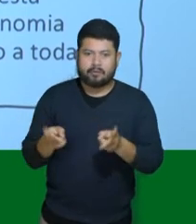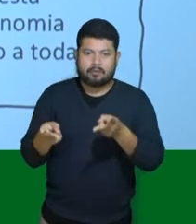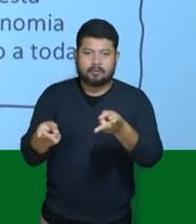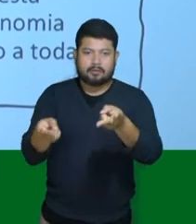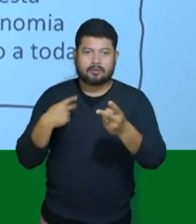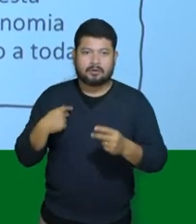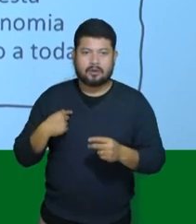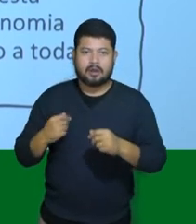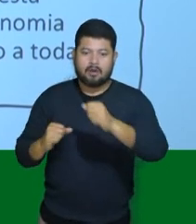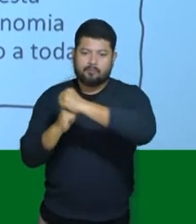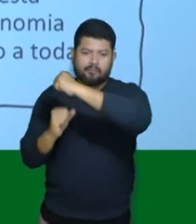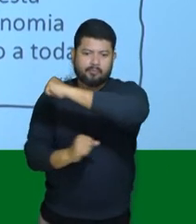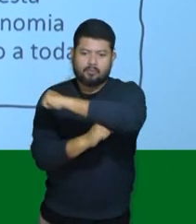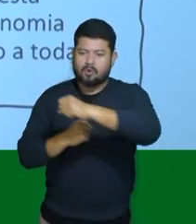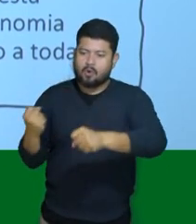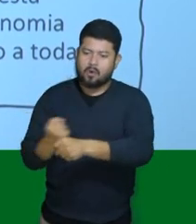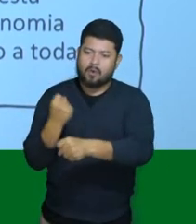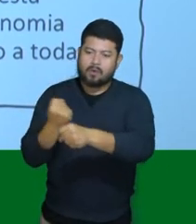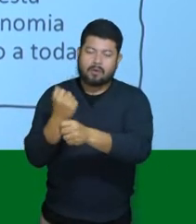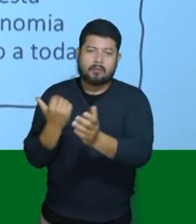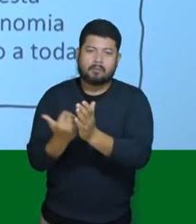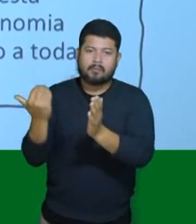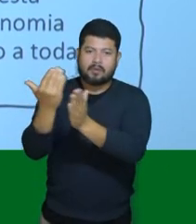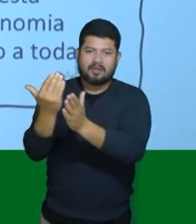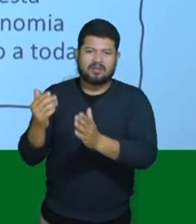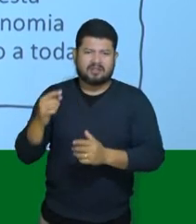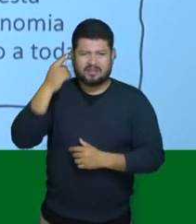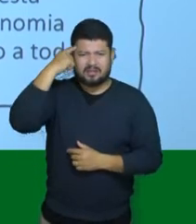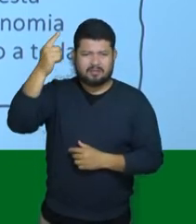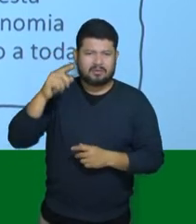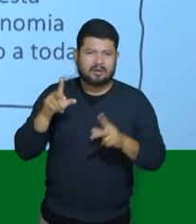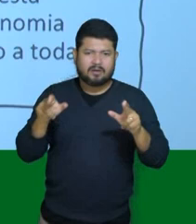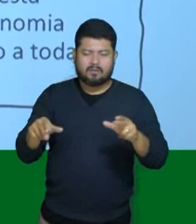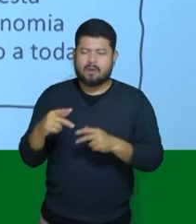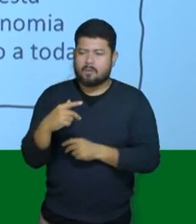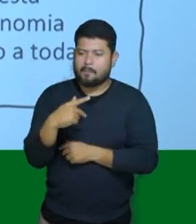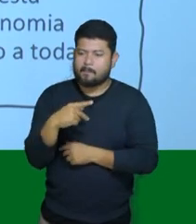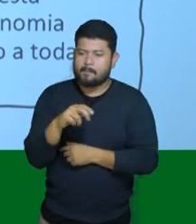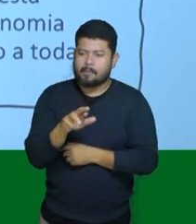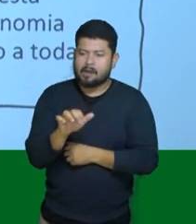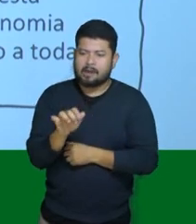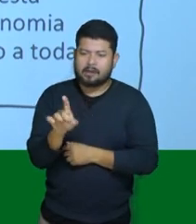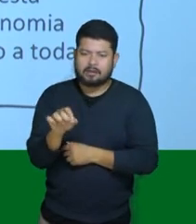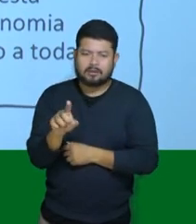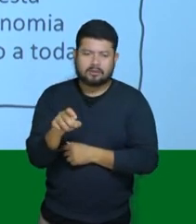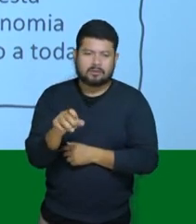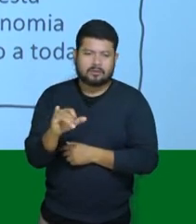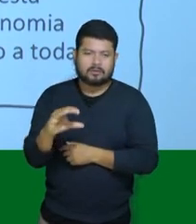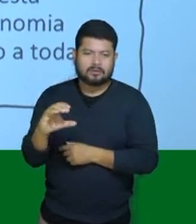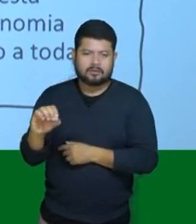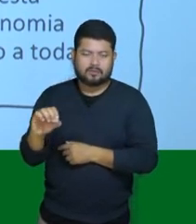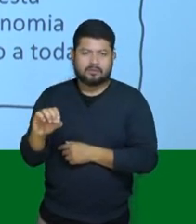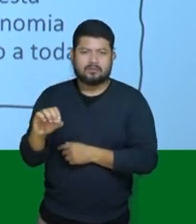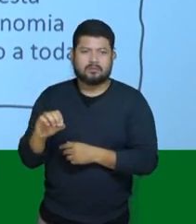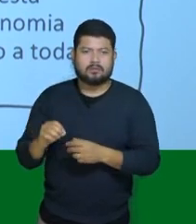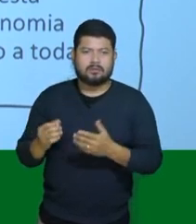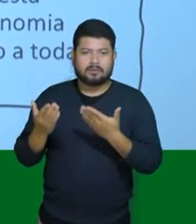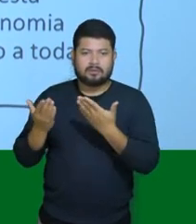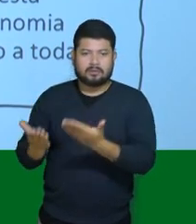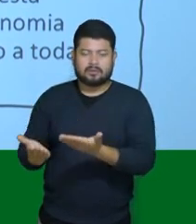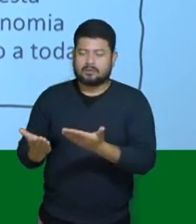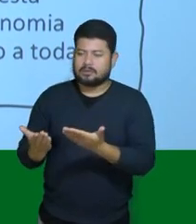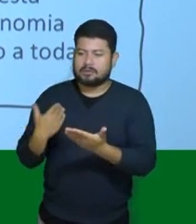mais uma ponte. Não adianta. Isso é o paradoxo do Geston, né? Quanto mais você põe e faz mais fácil, mais gente compra